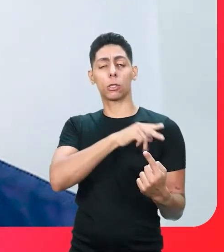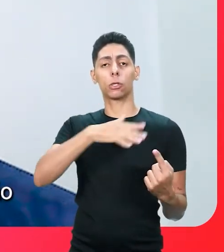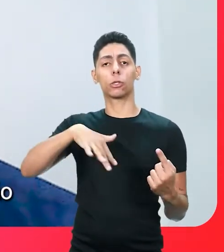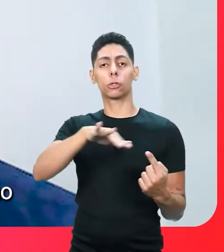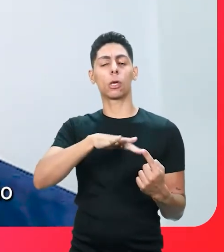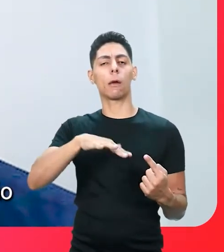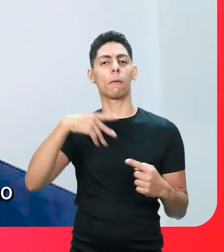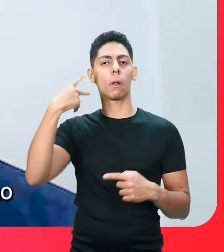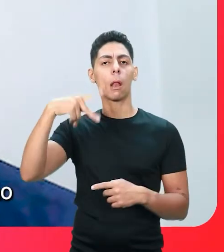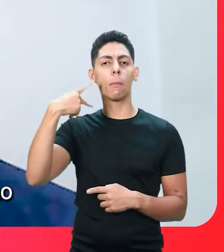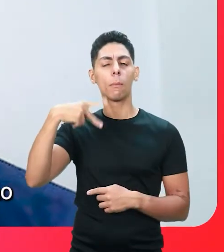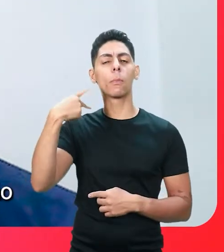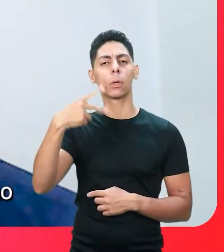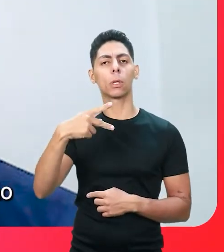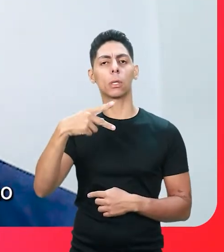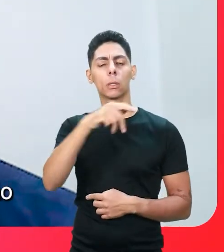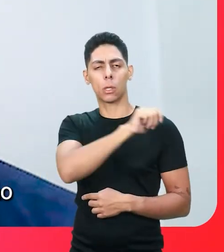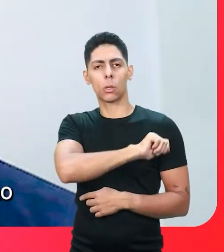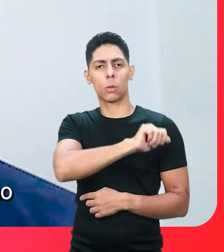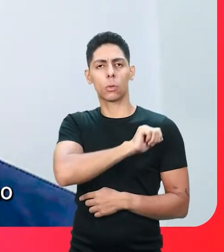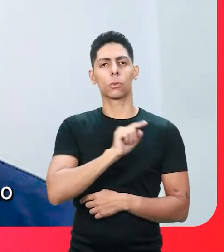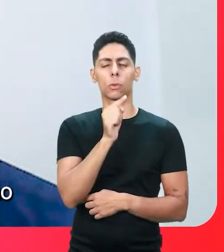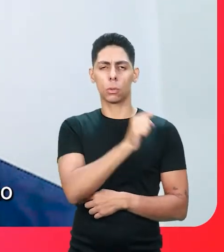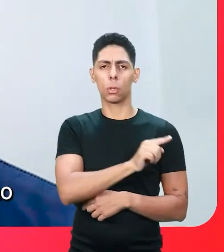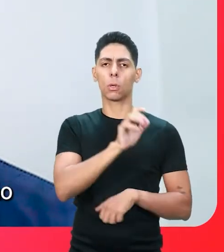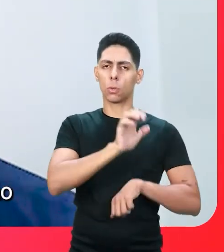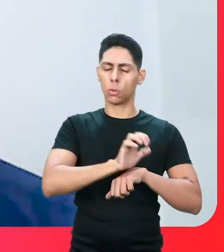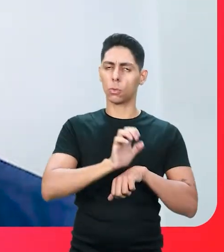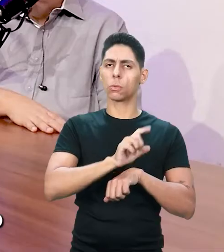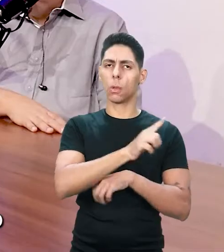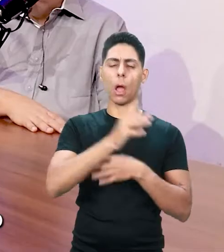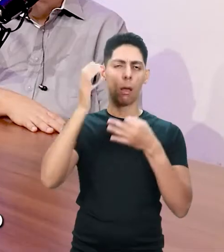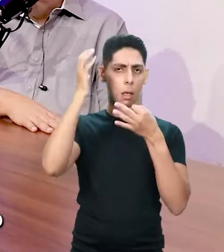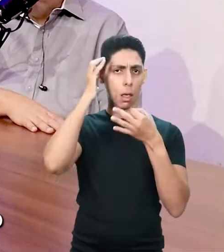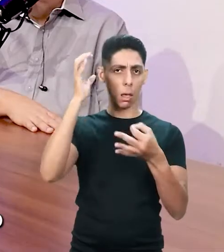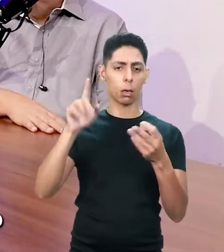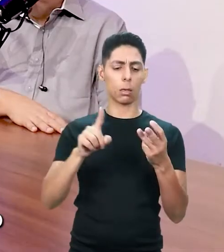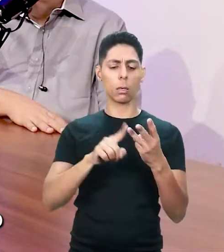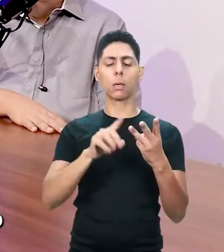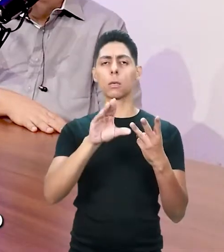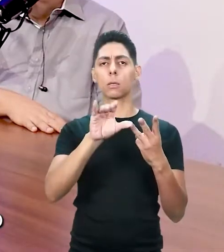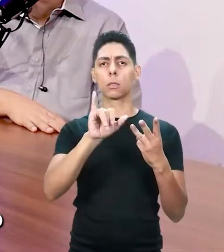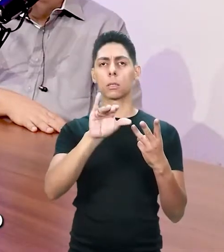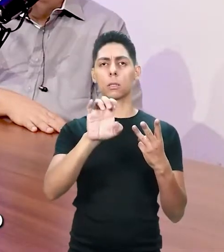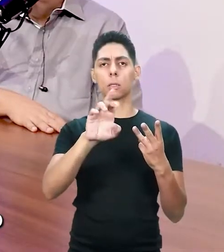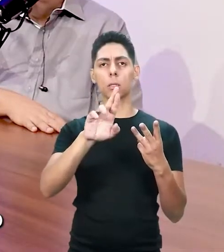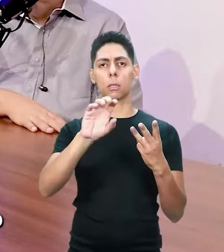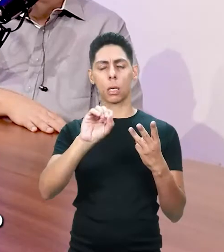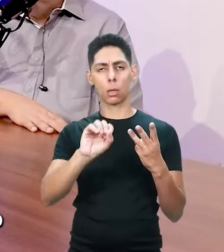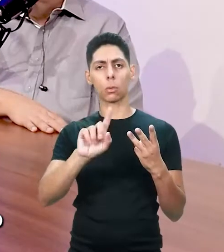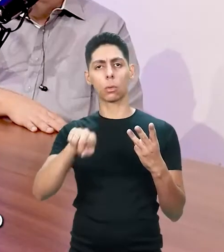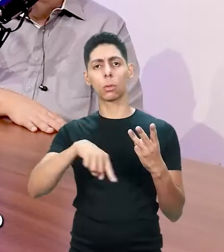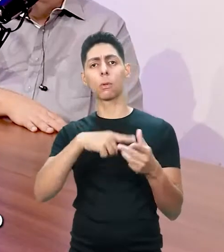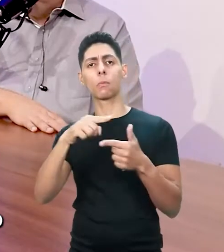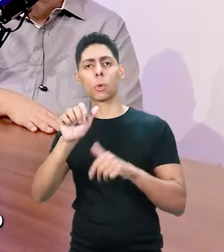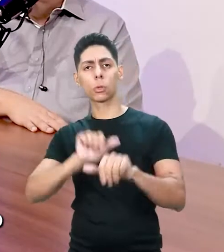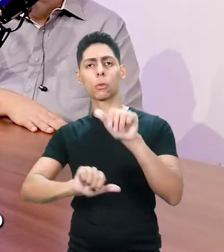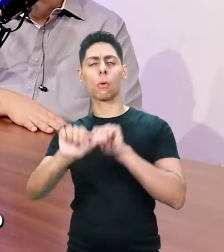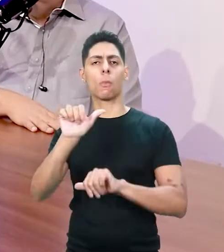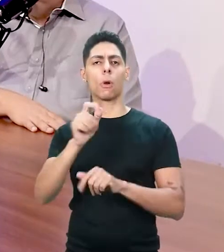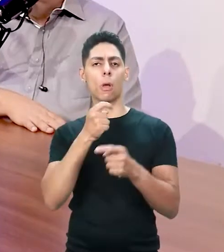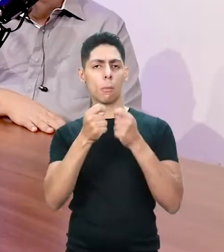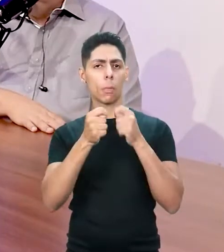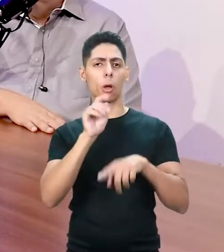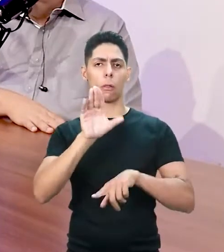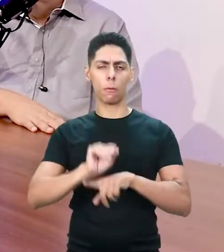de política da sucursal do Rio de Janeiro do Estadão, do Estado de São Paulo. E o Cícero Rodrigues, que depois virou um baita repórter fotográfico. Nós